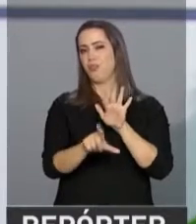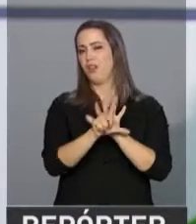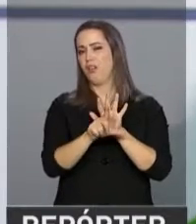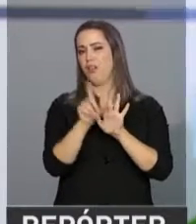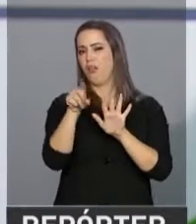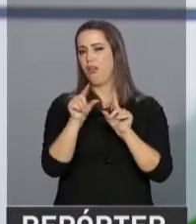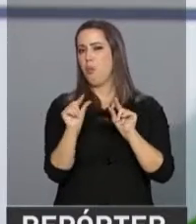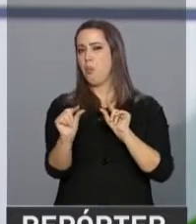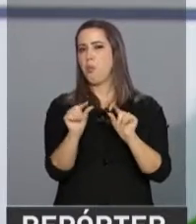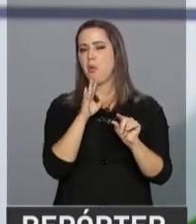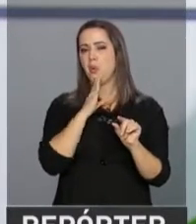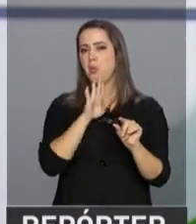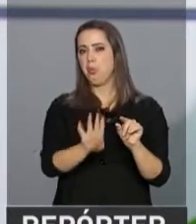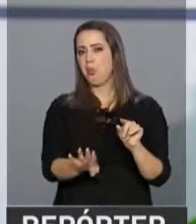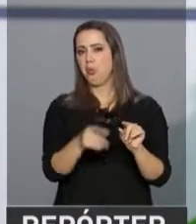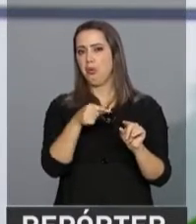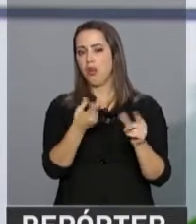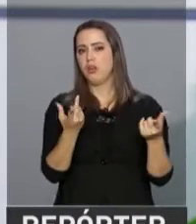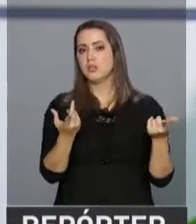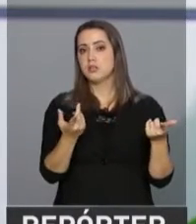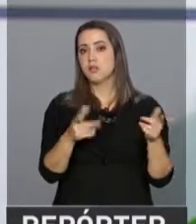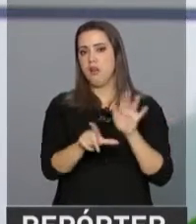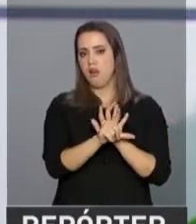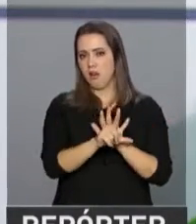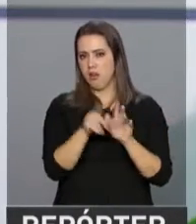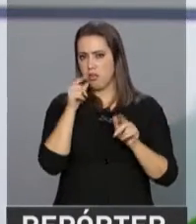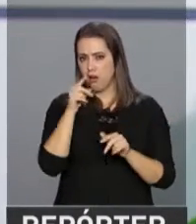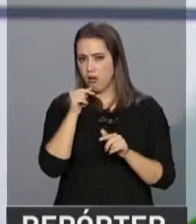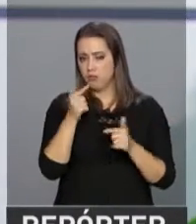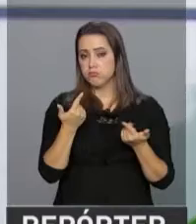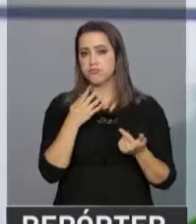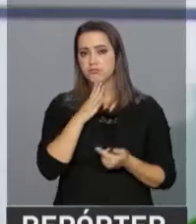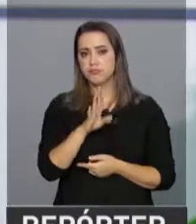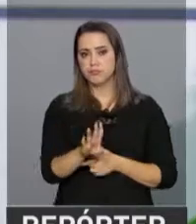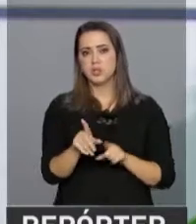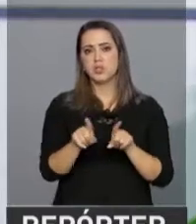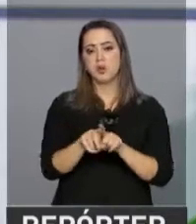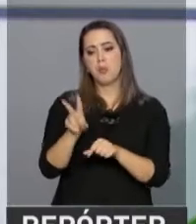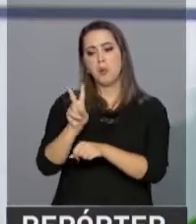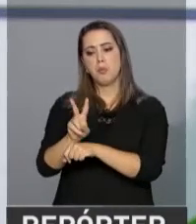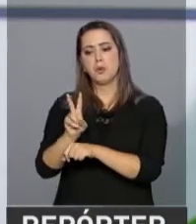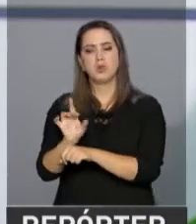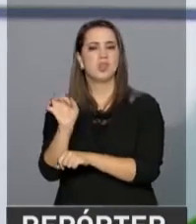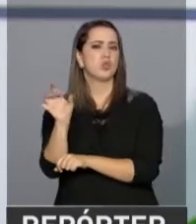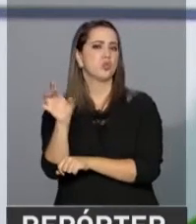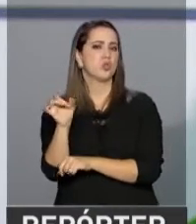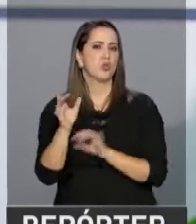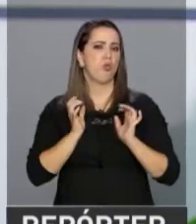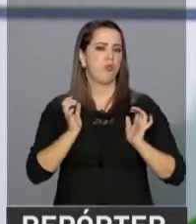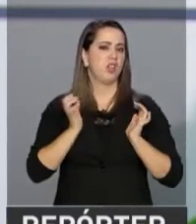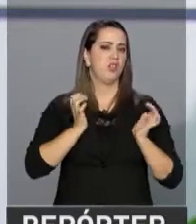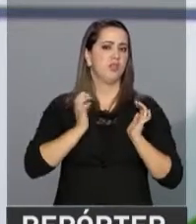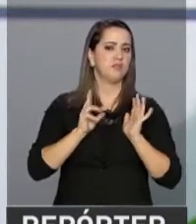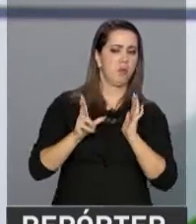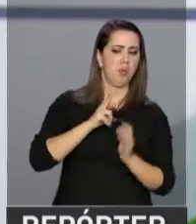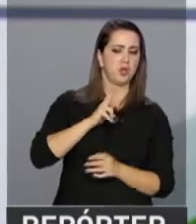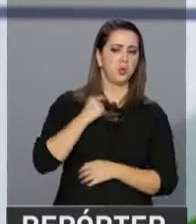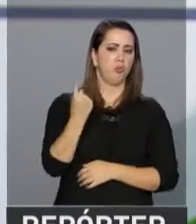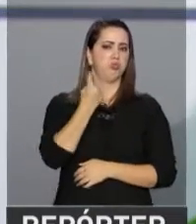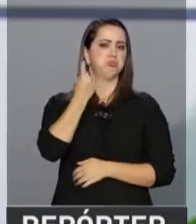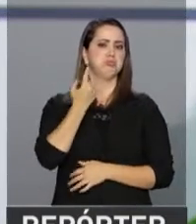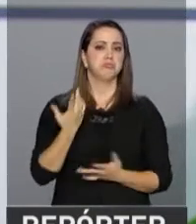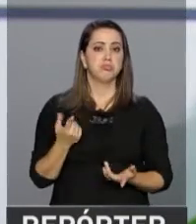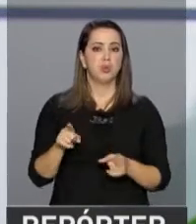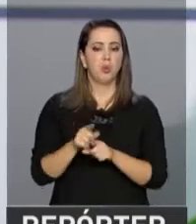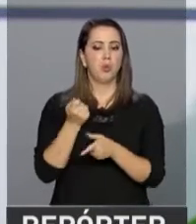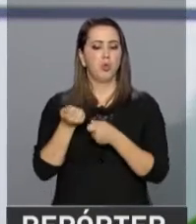são muito pouco conhecidas e são também estabelecidas de modo a proteger basicamente a propriedade e o